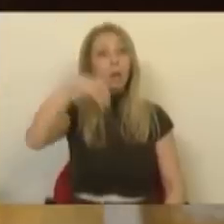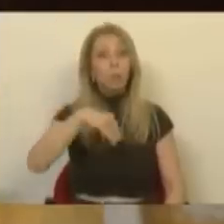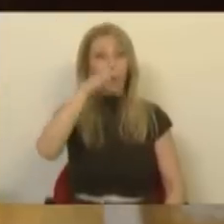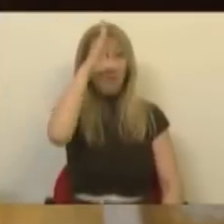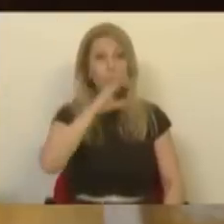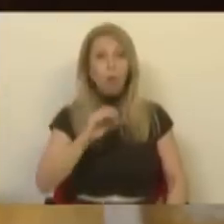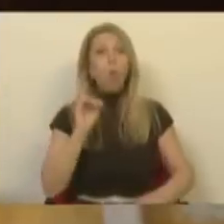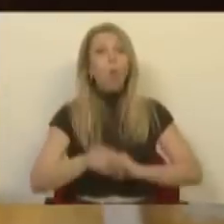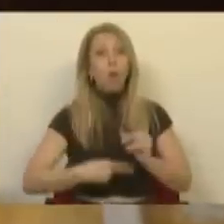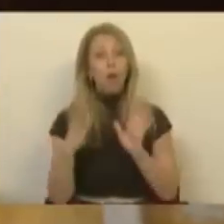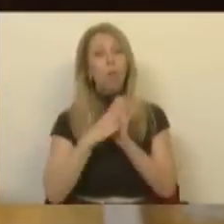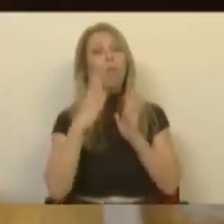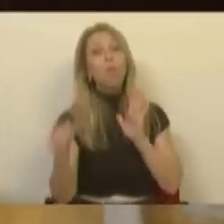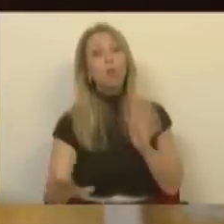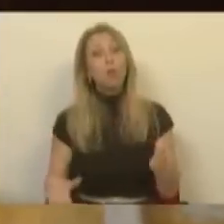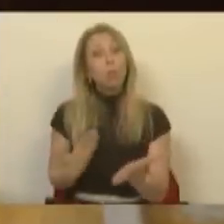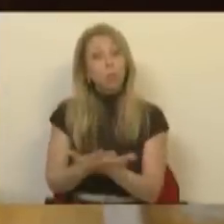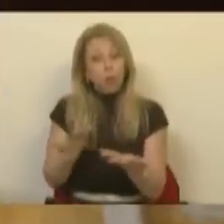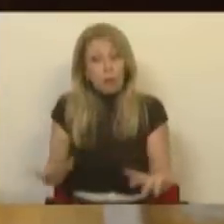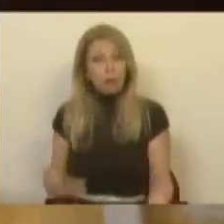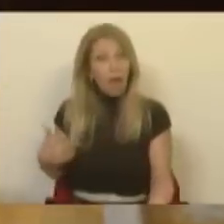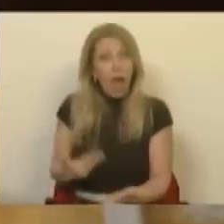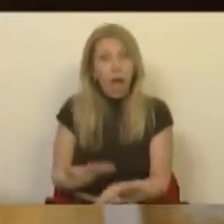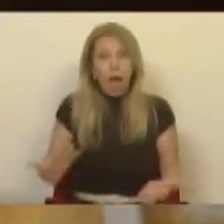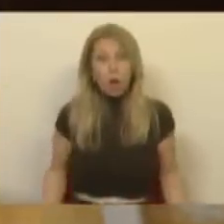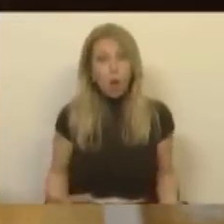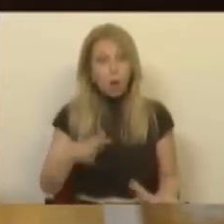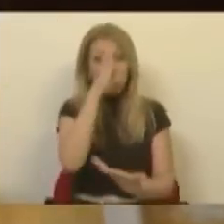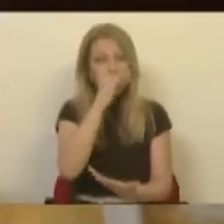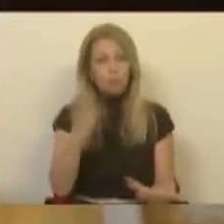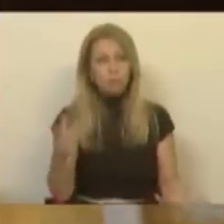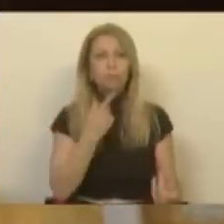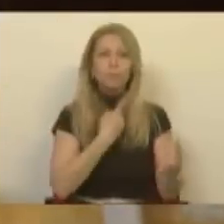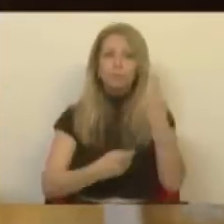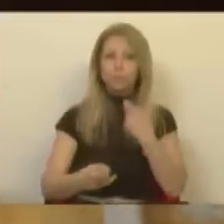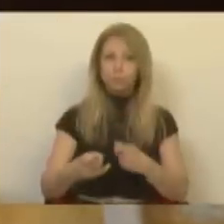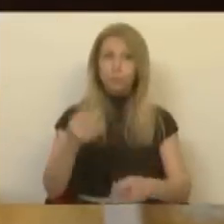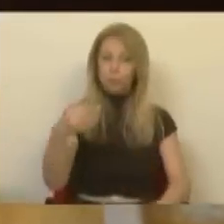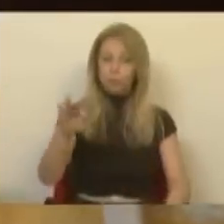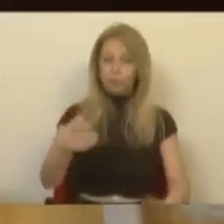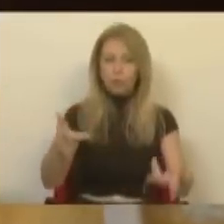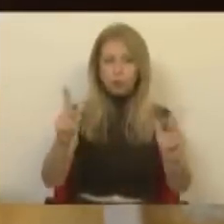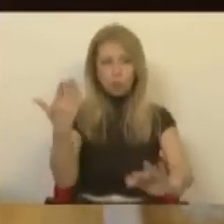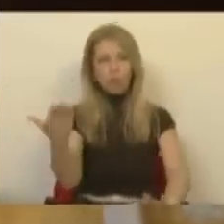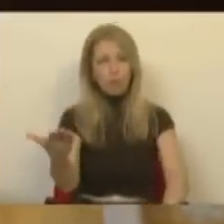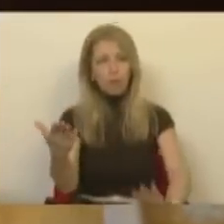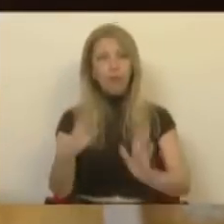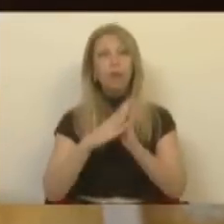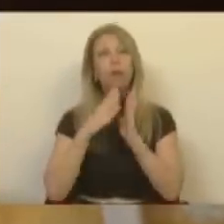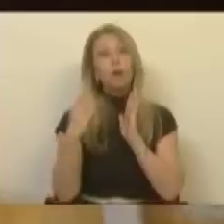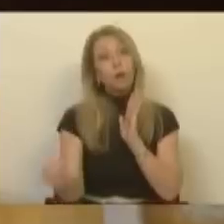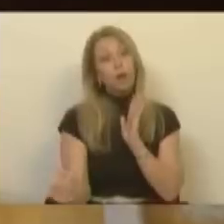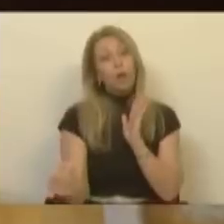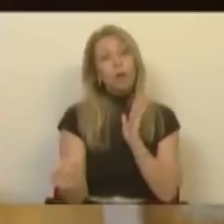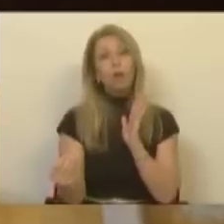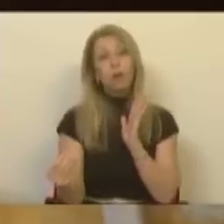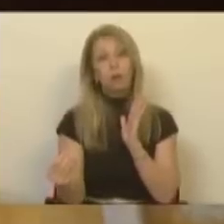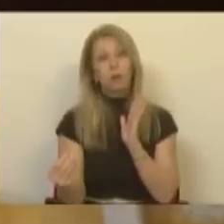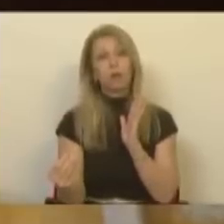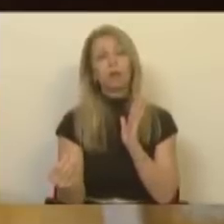o modelo que propõe até este momento mas pergunto se o partido socialista está disponível para um modelo em que